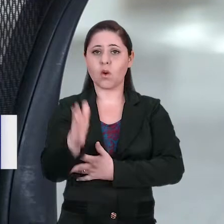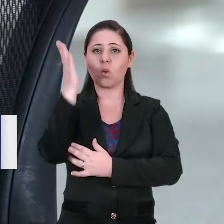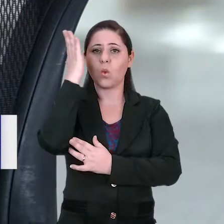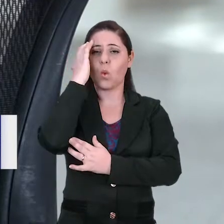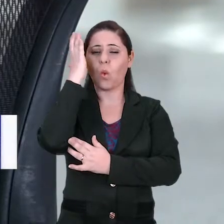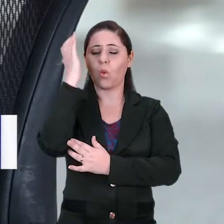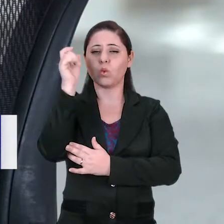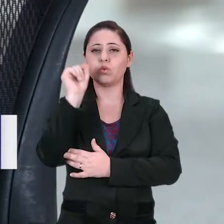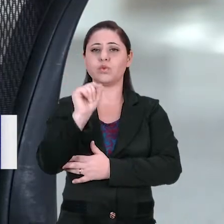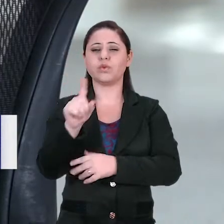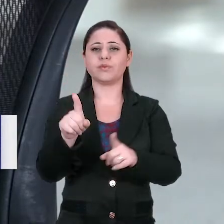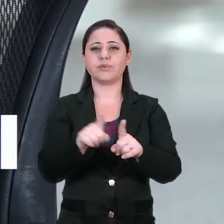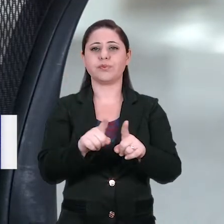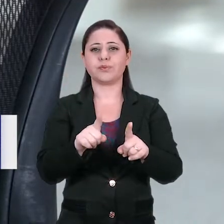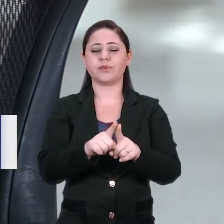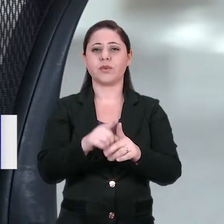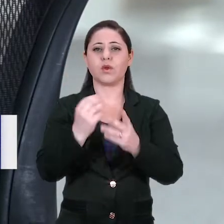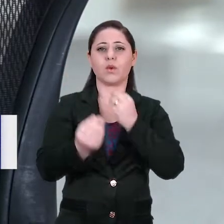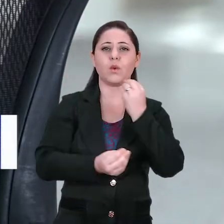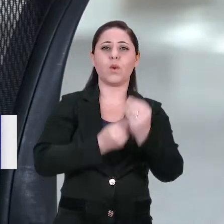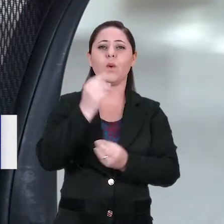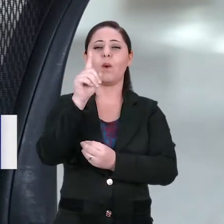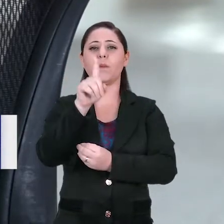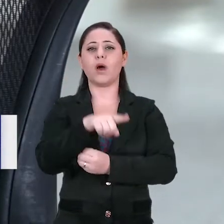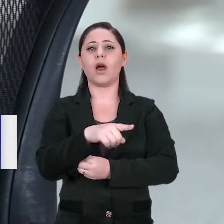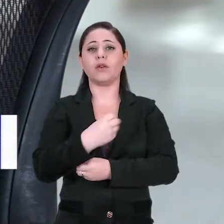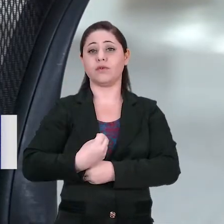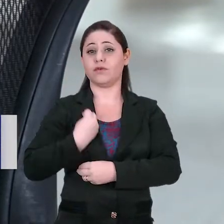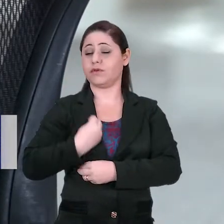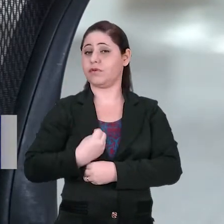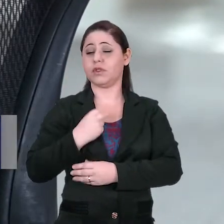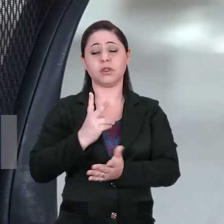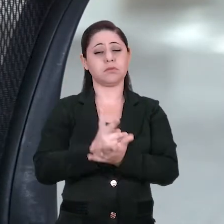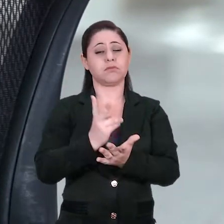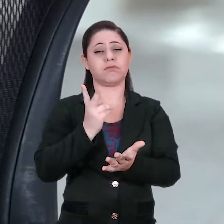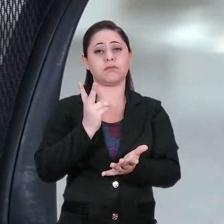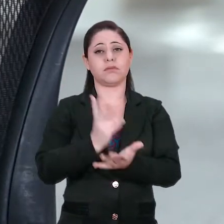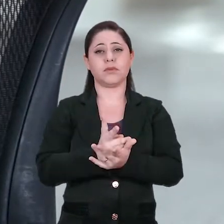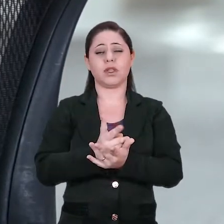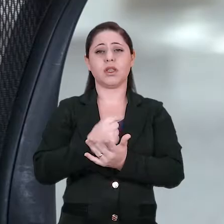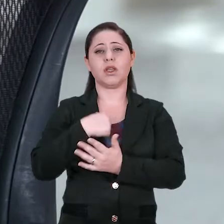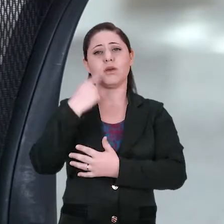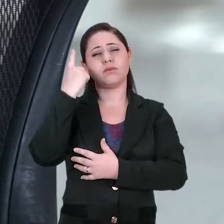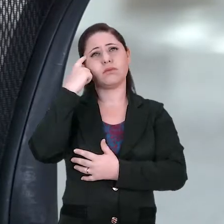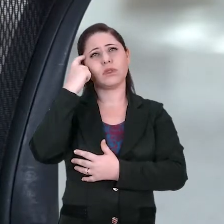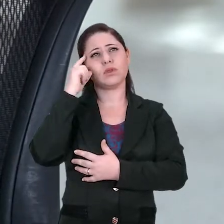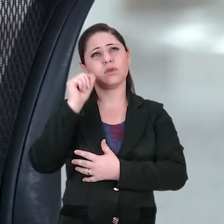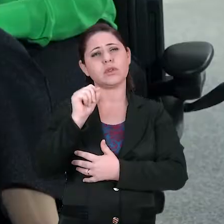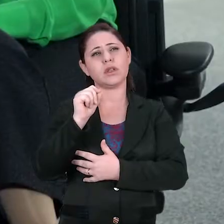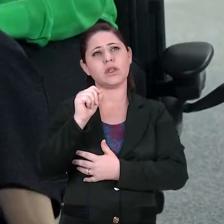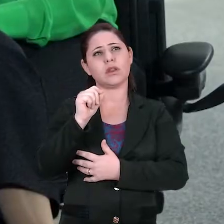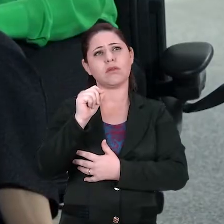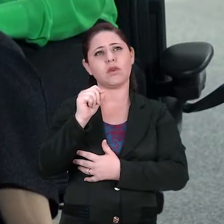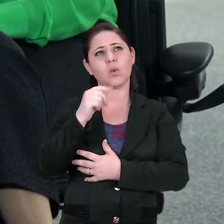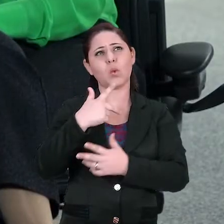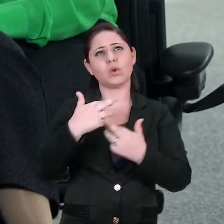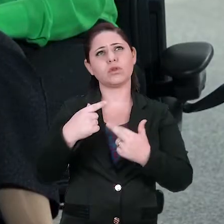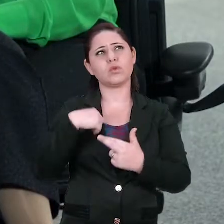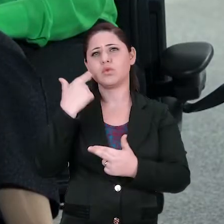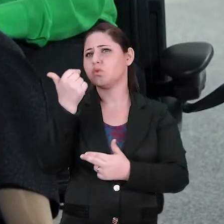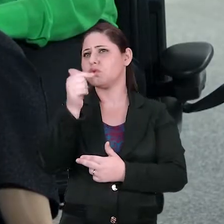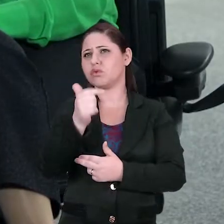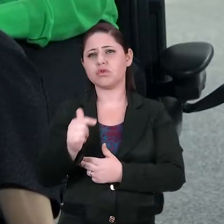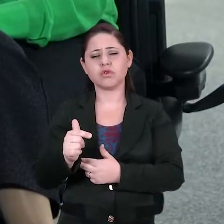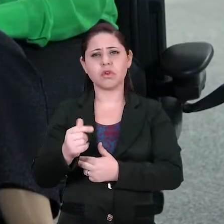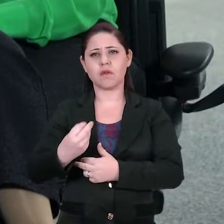pelo conhecimento e pela forma de vida que leva. Eu acho que, Benhur, uma coisa que eu